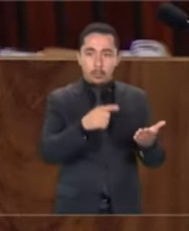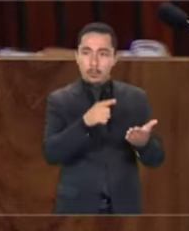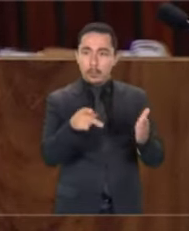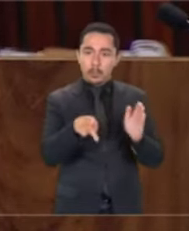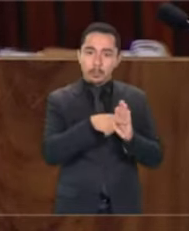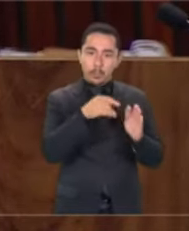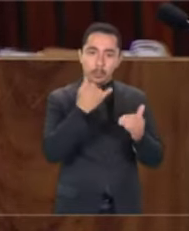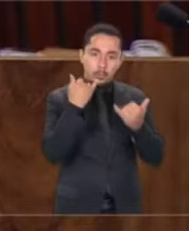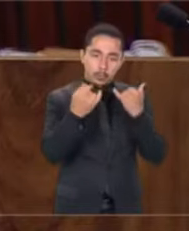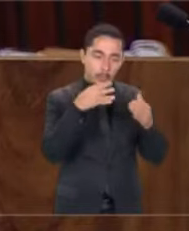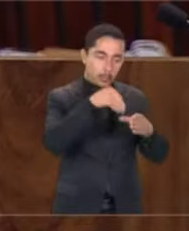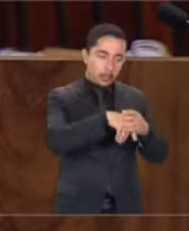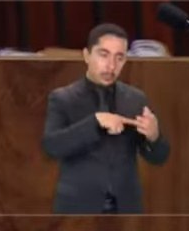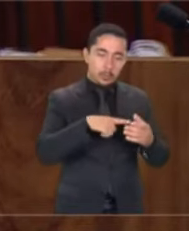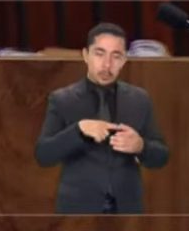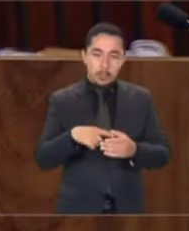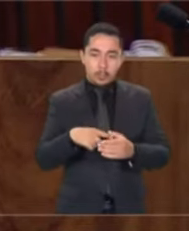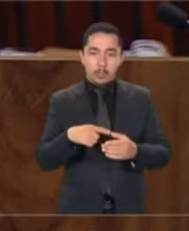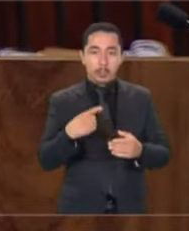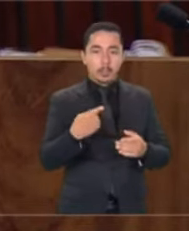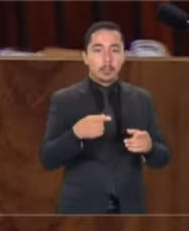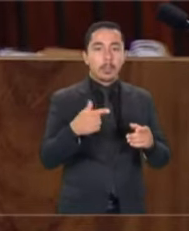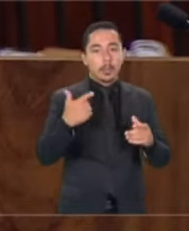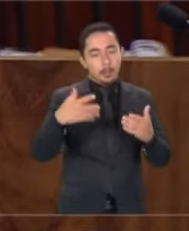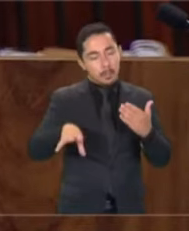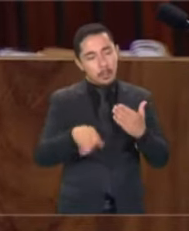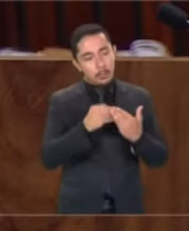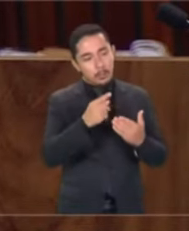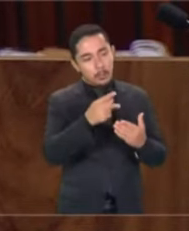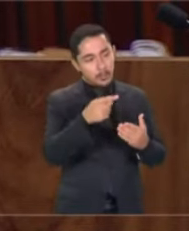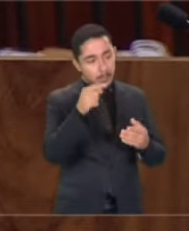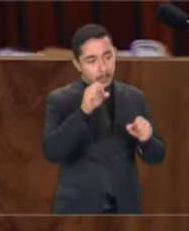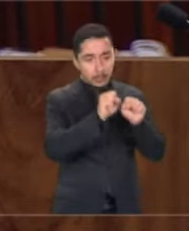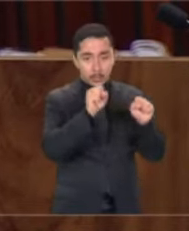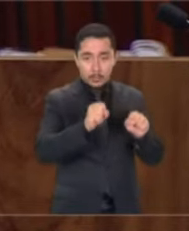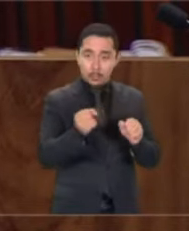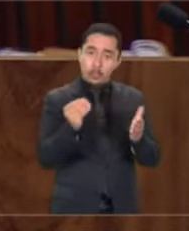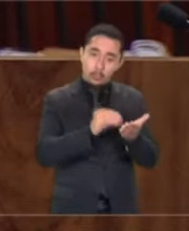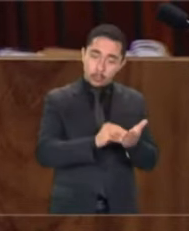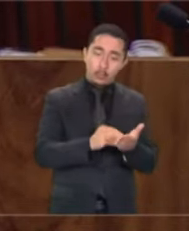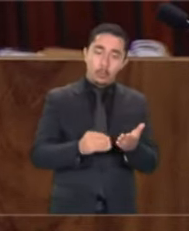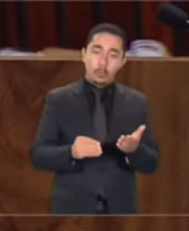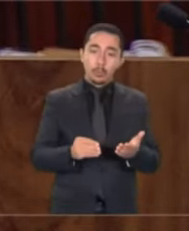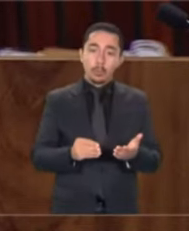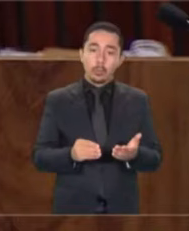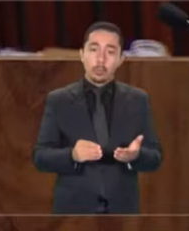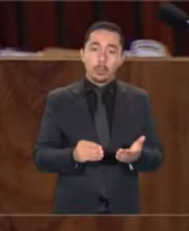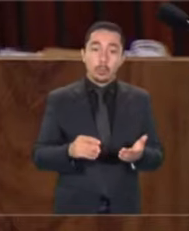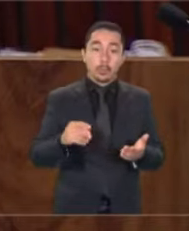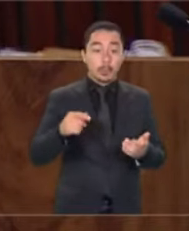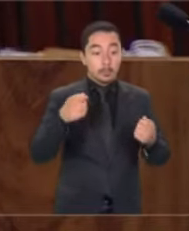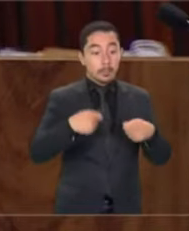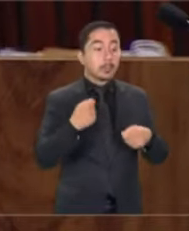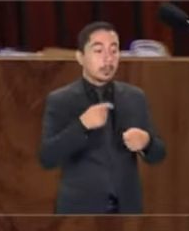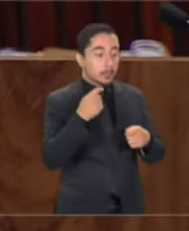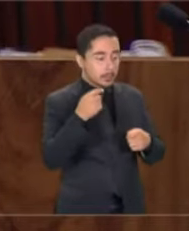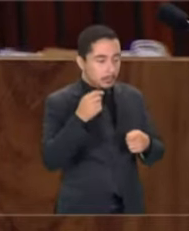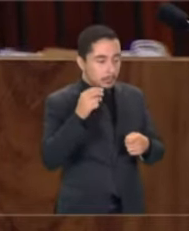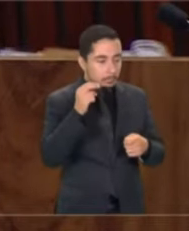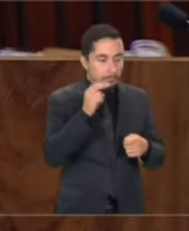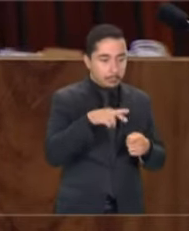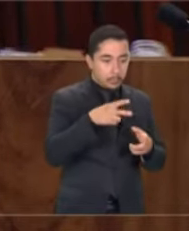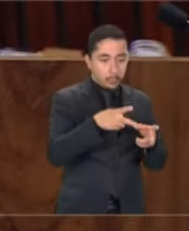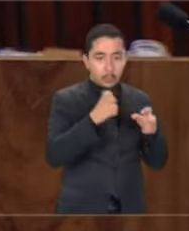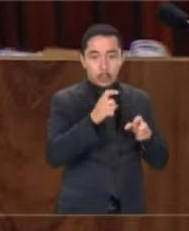informações contidas no parecer conclusivo do órgão técnico deste Tribunal Superior, depreende-se a identificação dos estabelecimentos